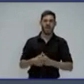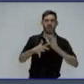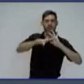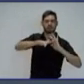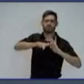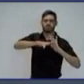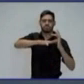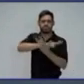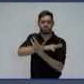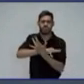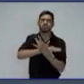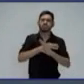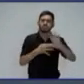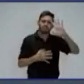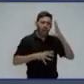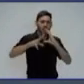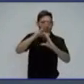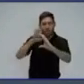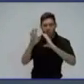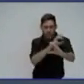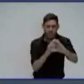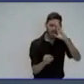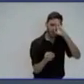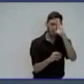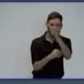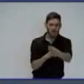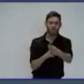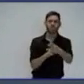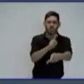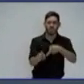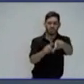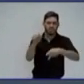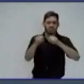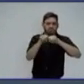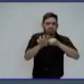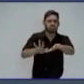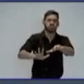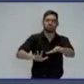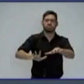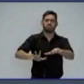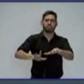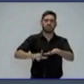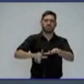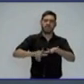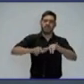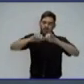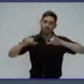sociais, estabelecendo uma comunicação direta com as massas para inflamá-las. 2.